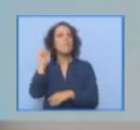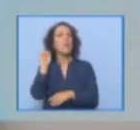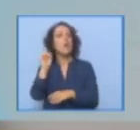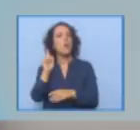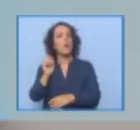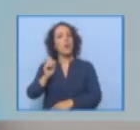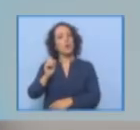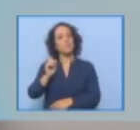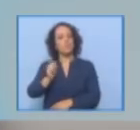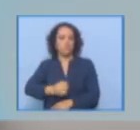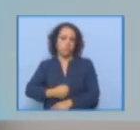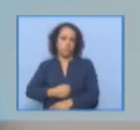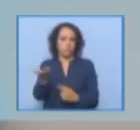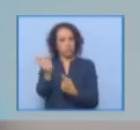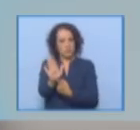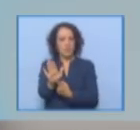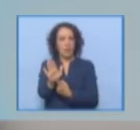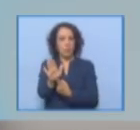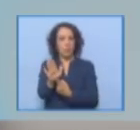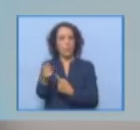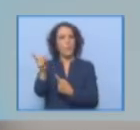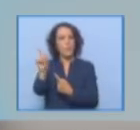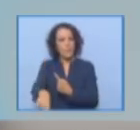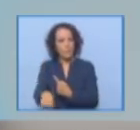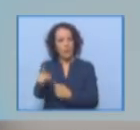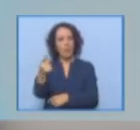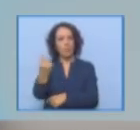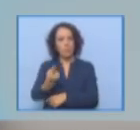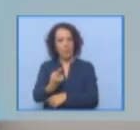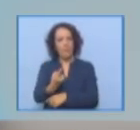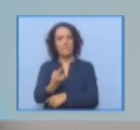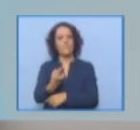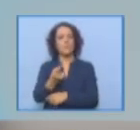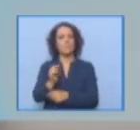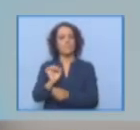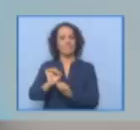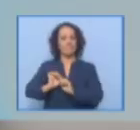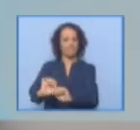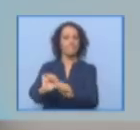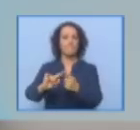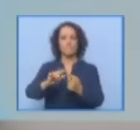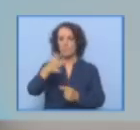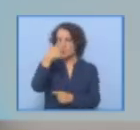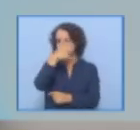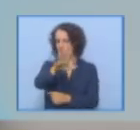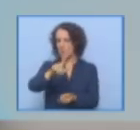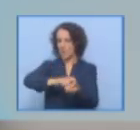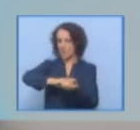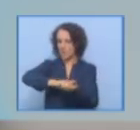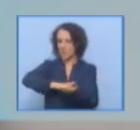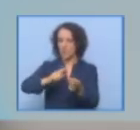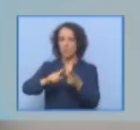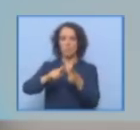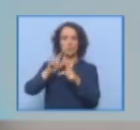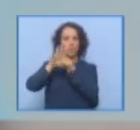por exemplo, eles também devem compadecer a rejeição do racismo, a rejeição da discriminação, até dos direitos